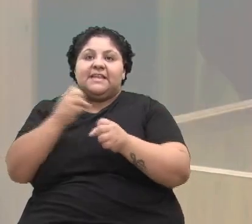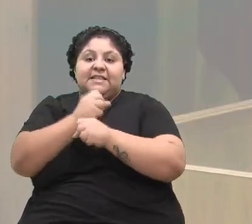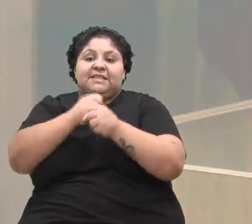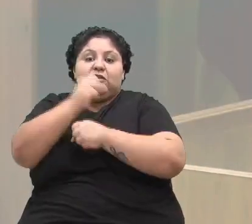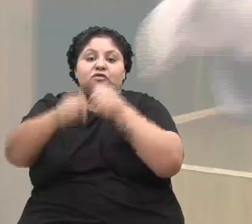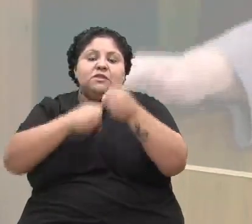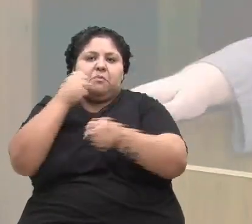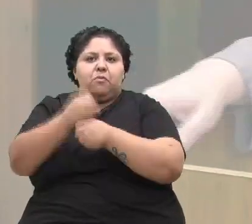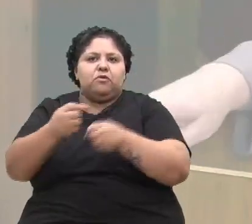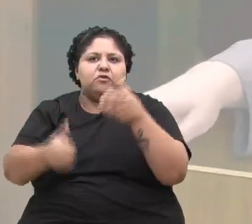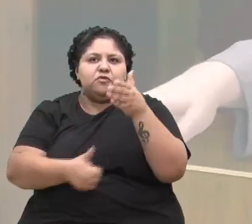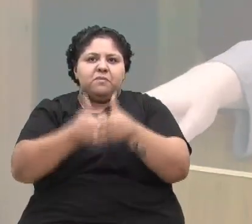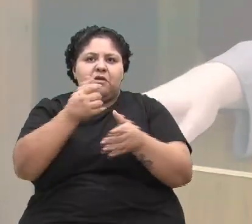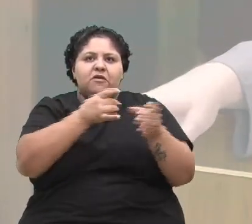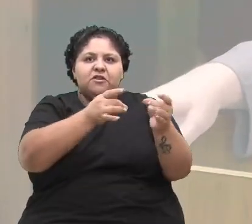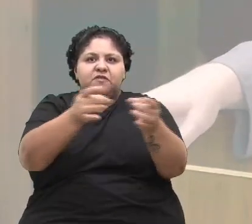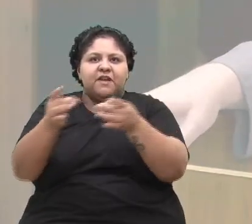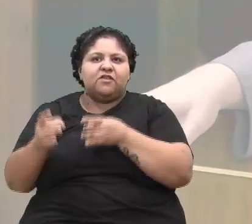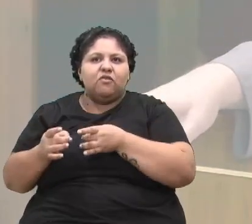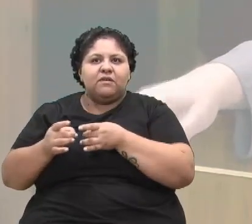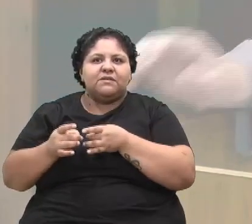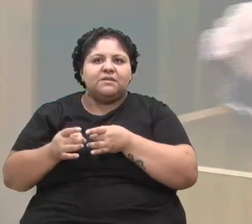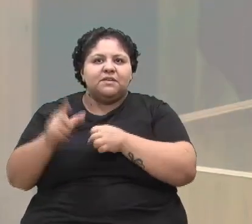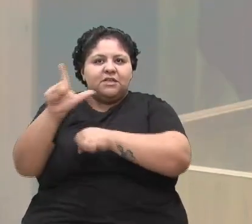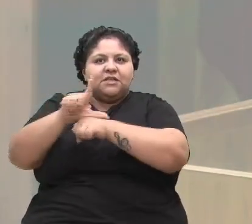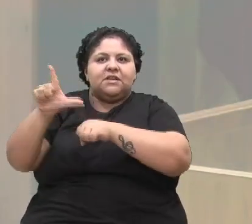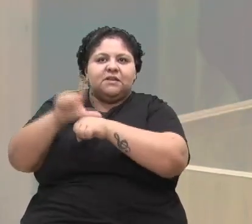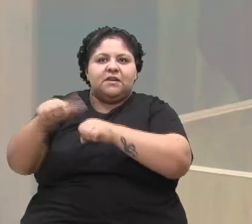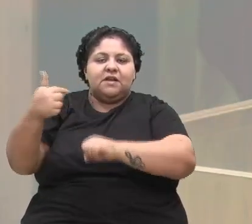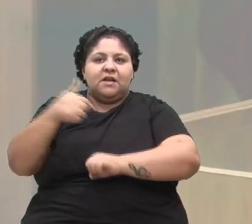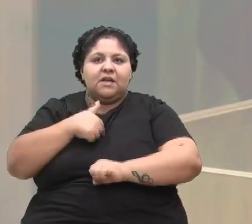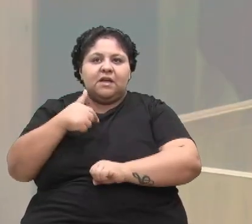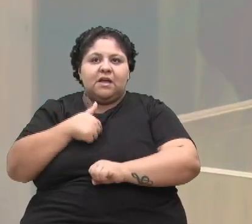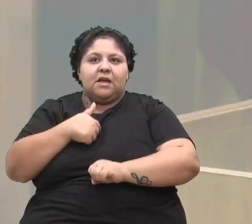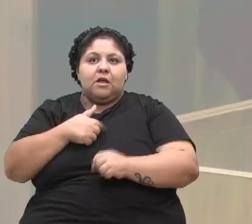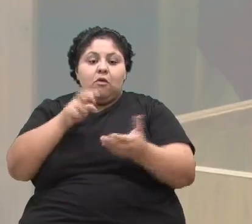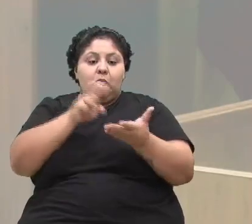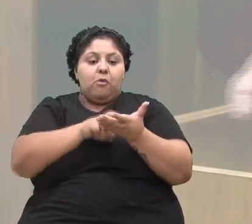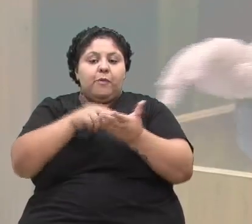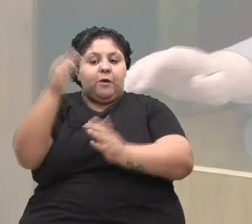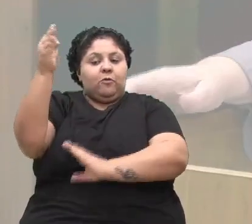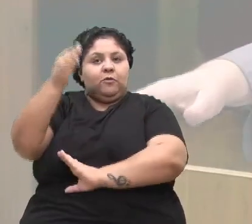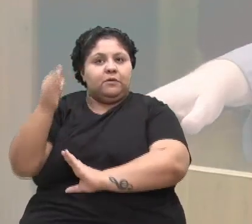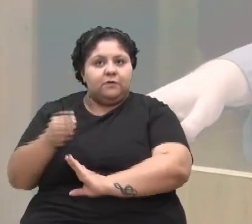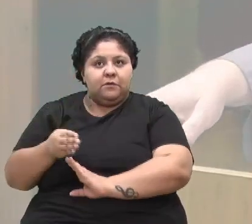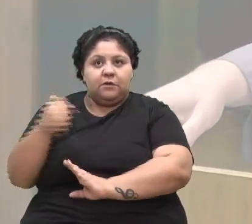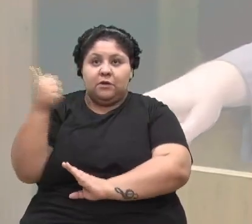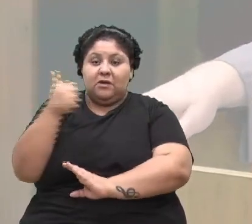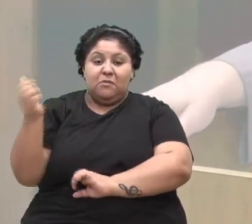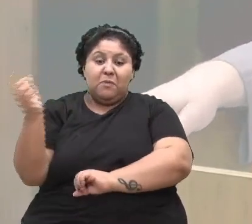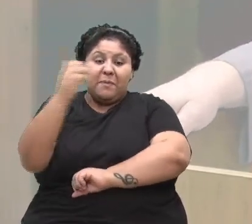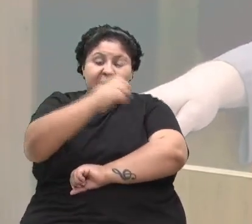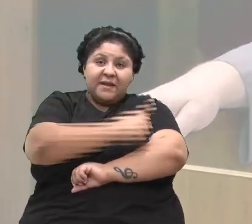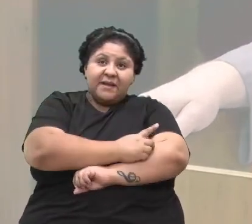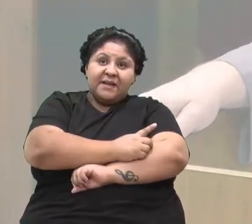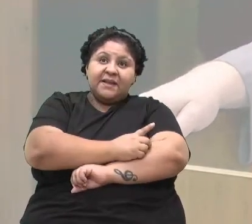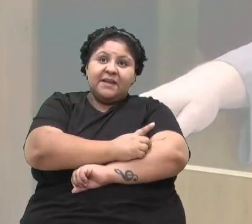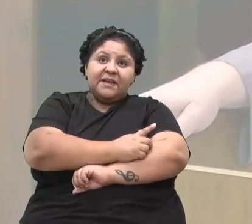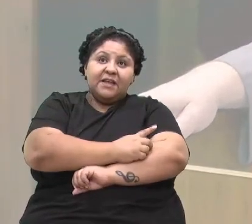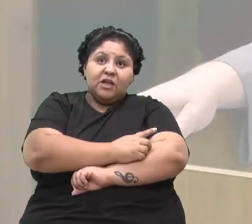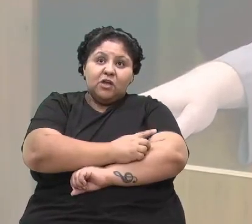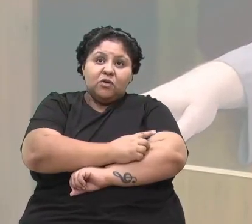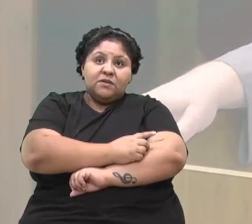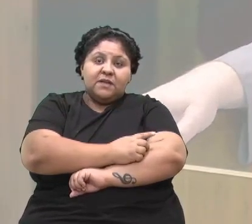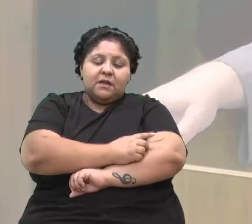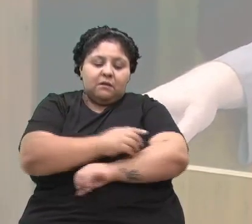Armas e o senhor Flávio Cassina pode comprovar isso. Eu fui para o Banco Nacional e o primeiro dia que eu fui de jeans, tênis e